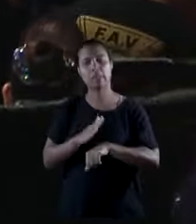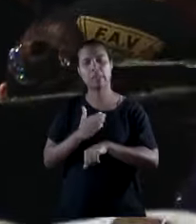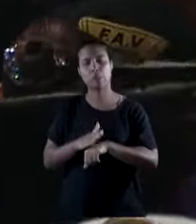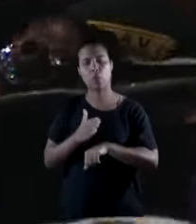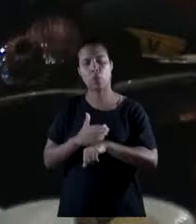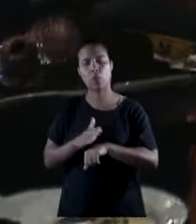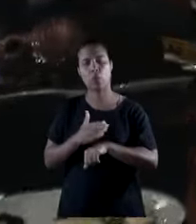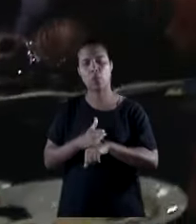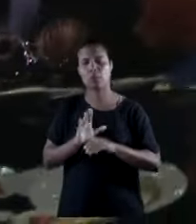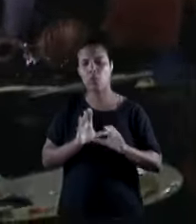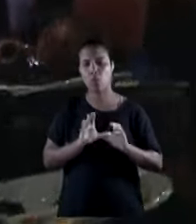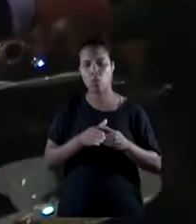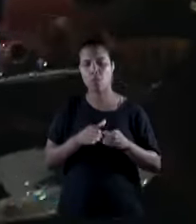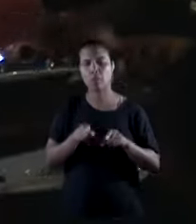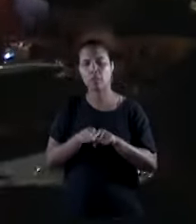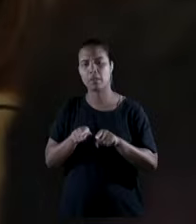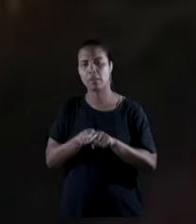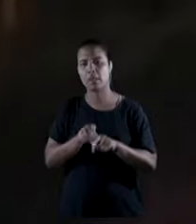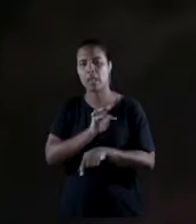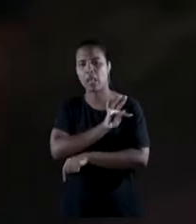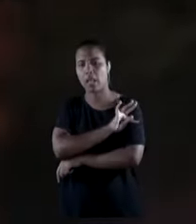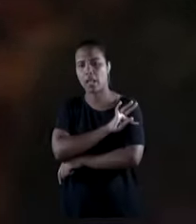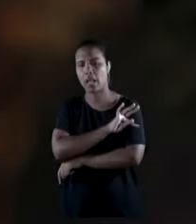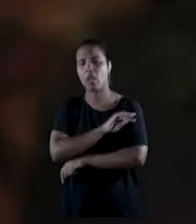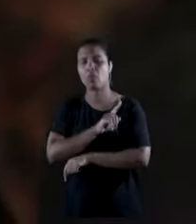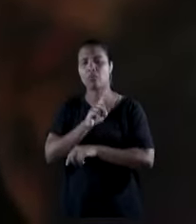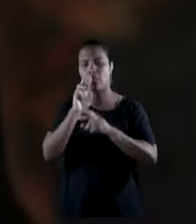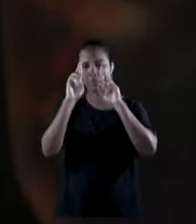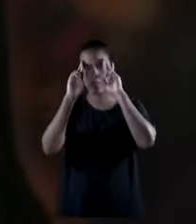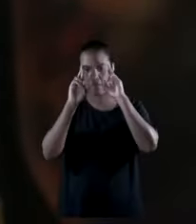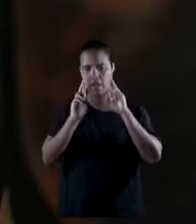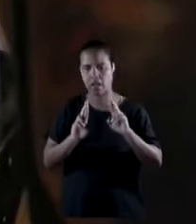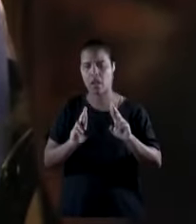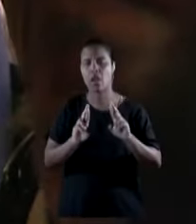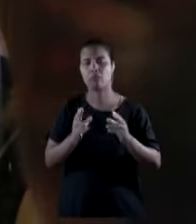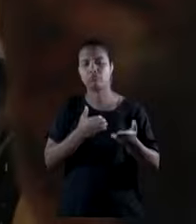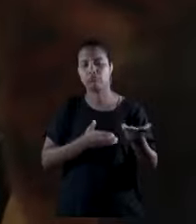os jogadores, quer as torcidas se respeitaram.